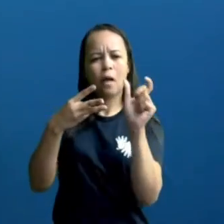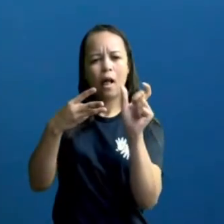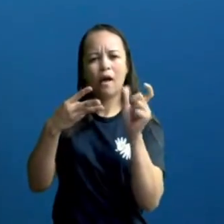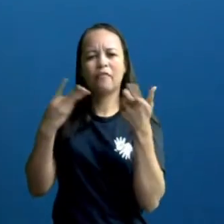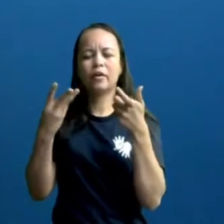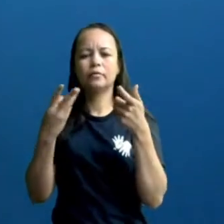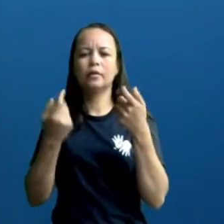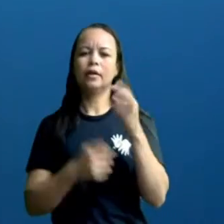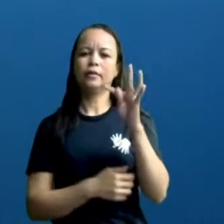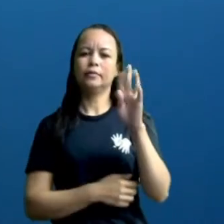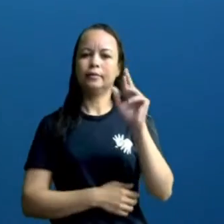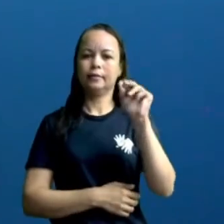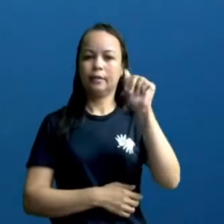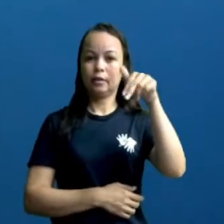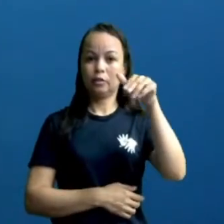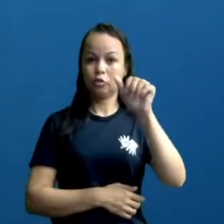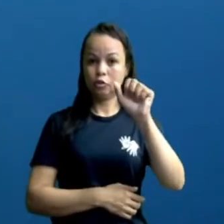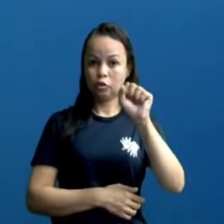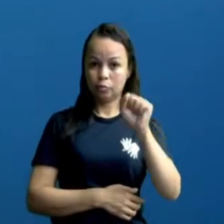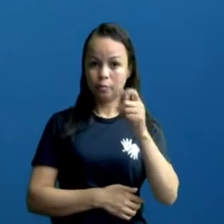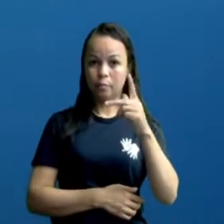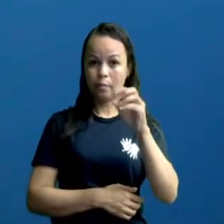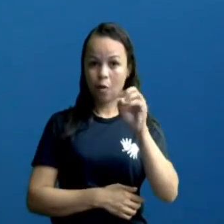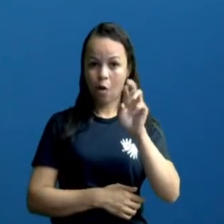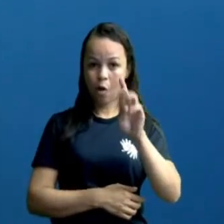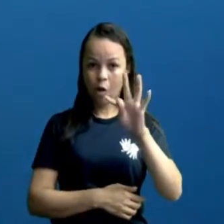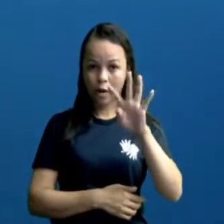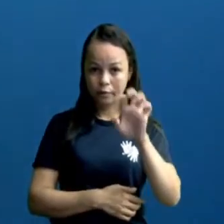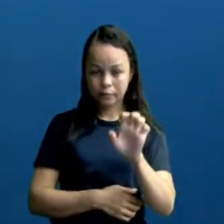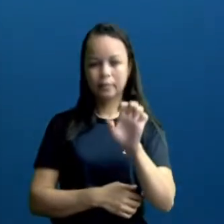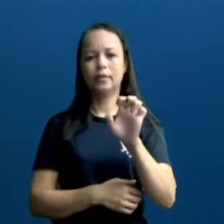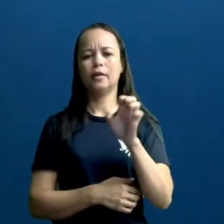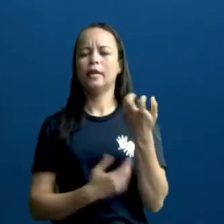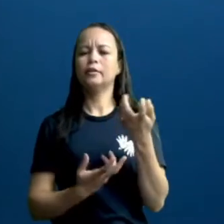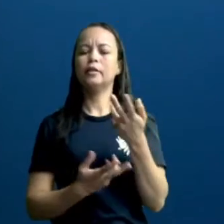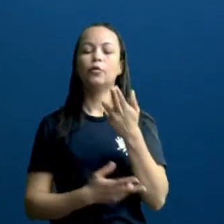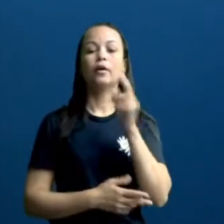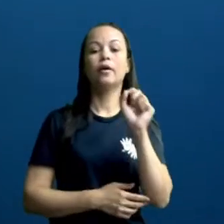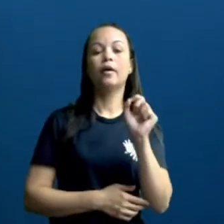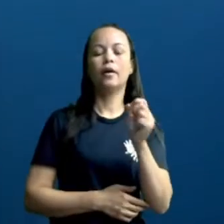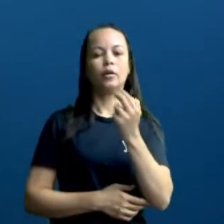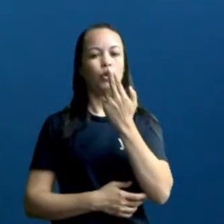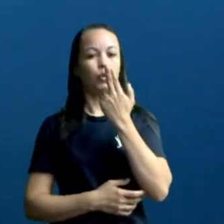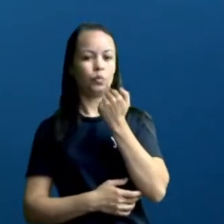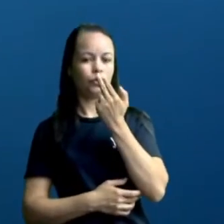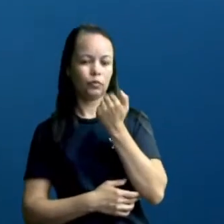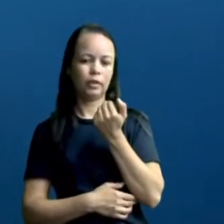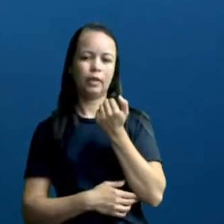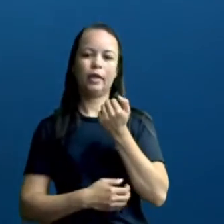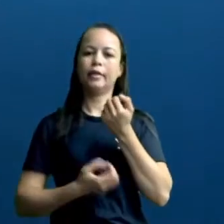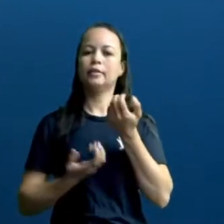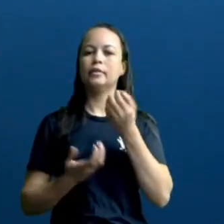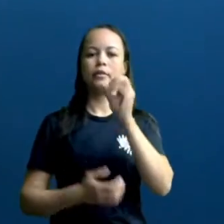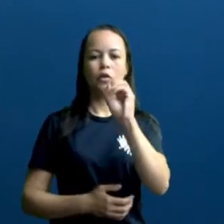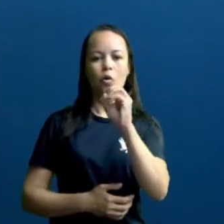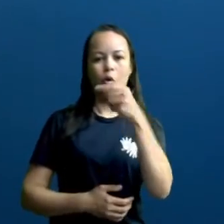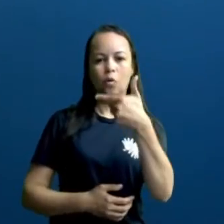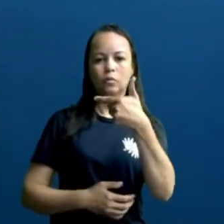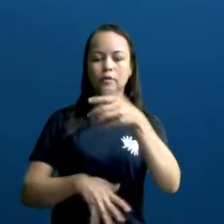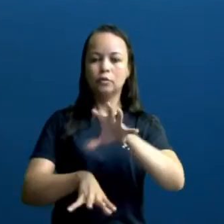Transporte, mas acima de tudo, considerando transporte de quê? De nutrientes e de oxigênio, que tem uma relação íntima com o